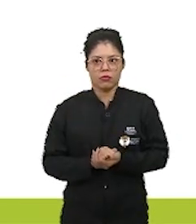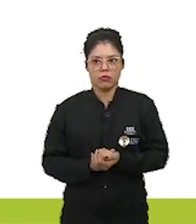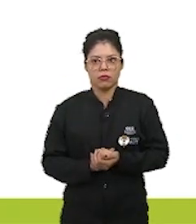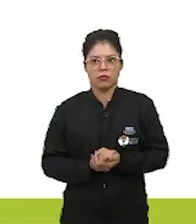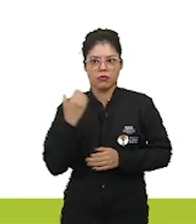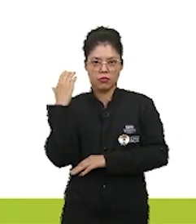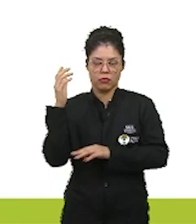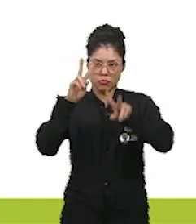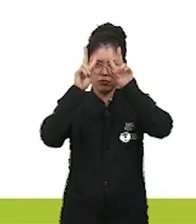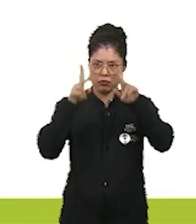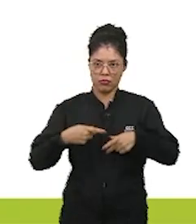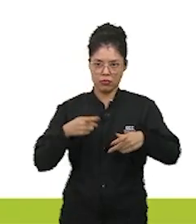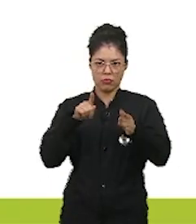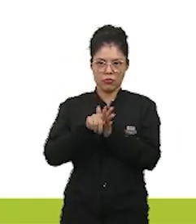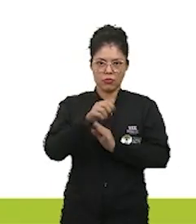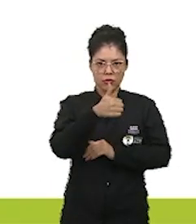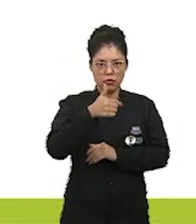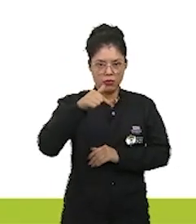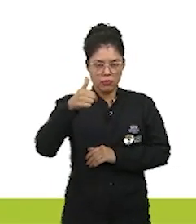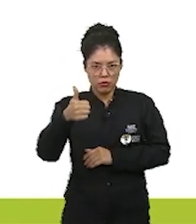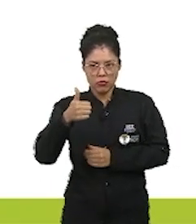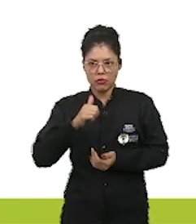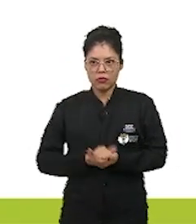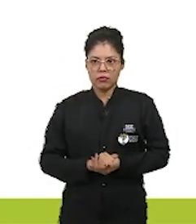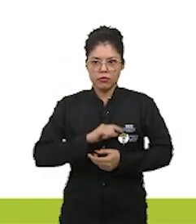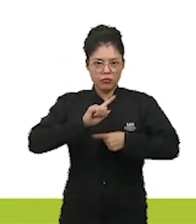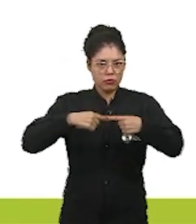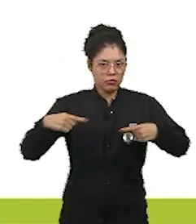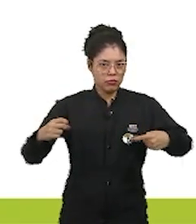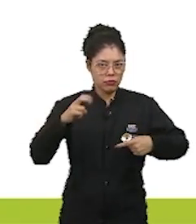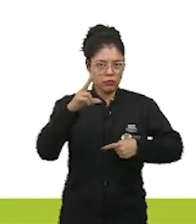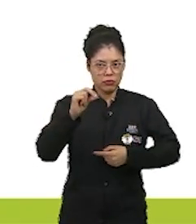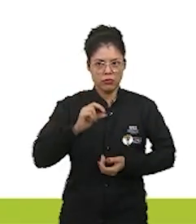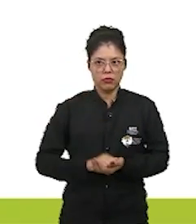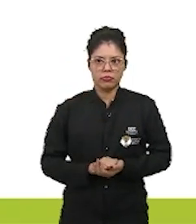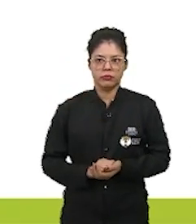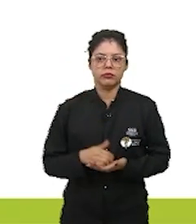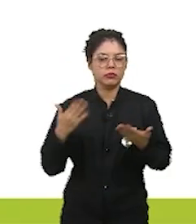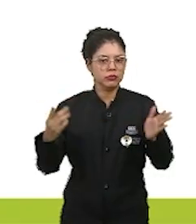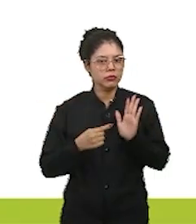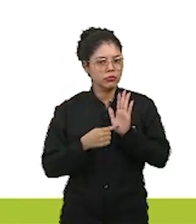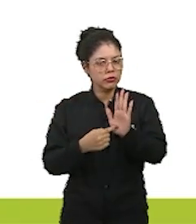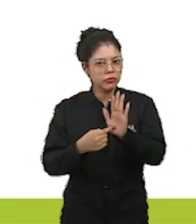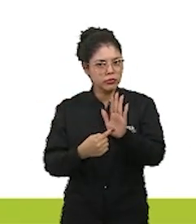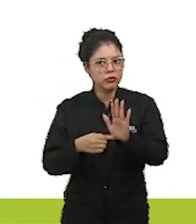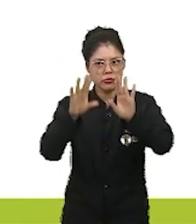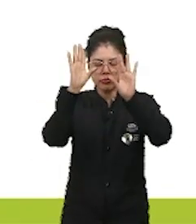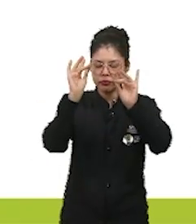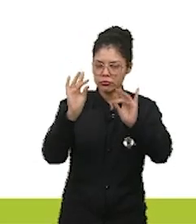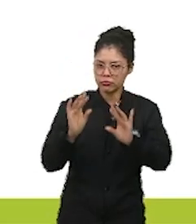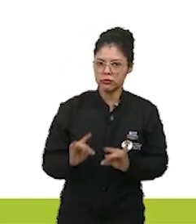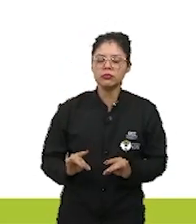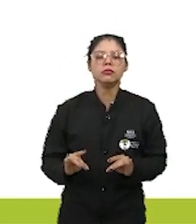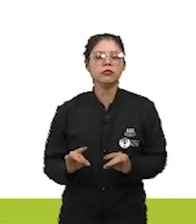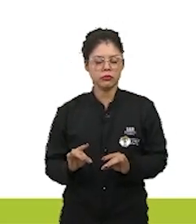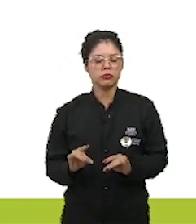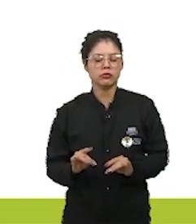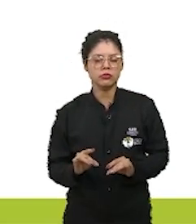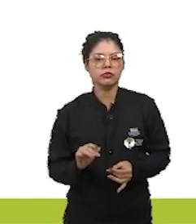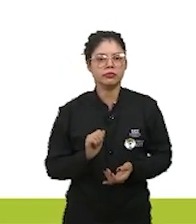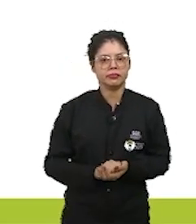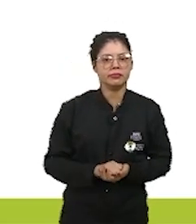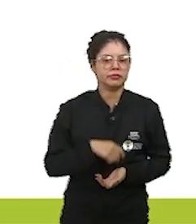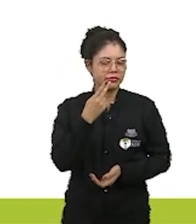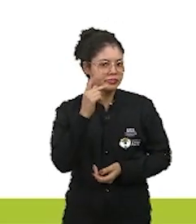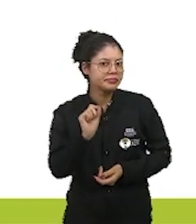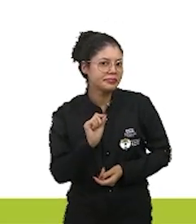de Ciências Humanas, questão 171, da página 50, e vai mostrar aqui um esquema do ciclo das rochas, e vai